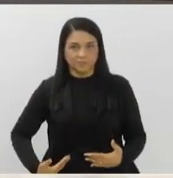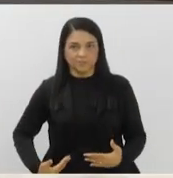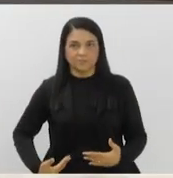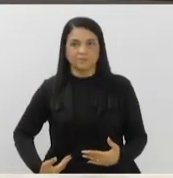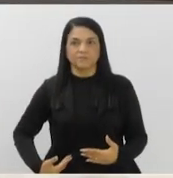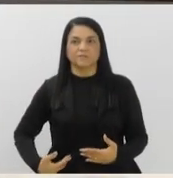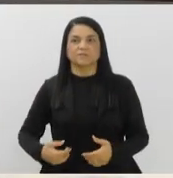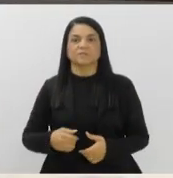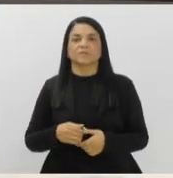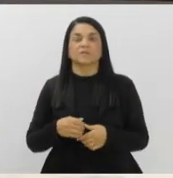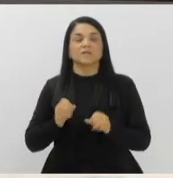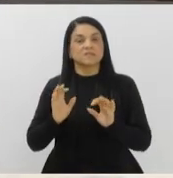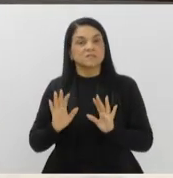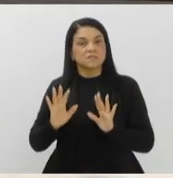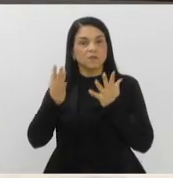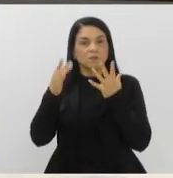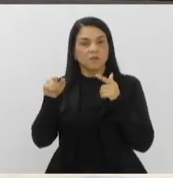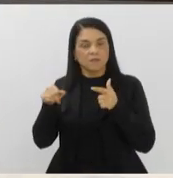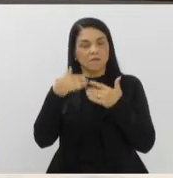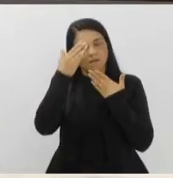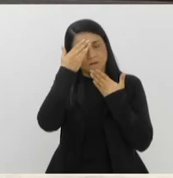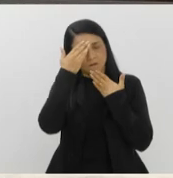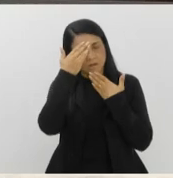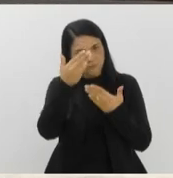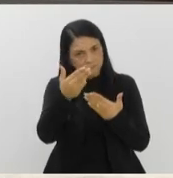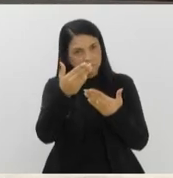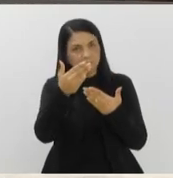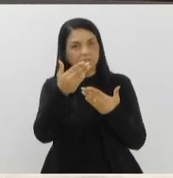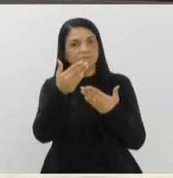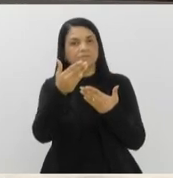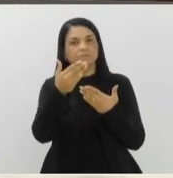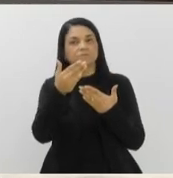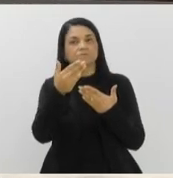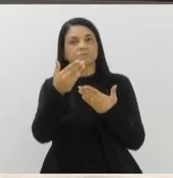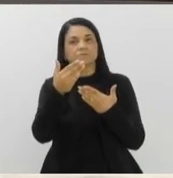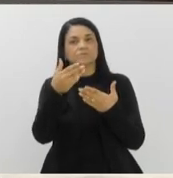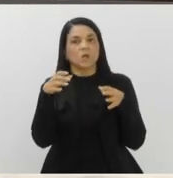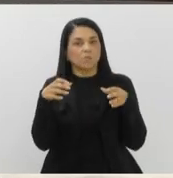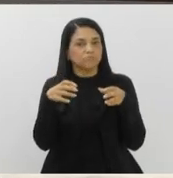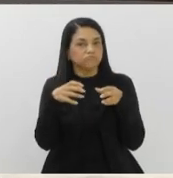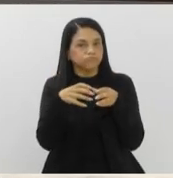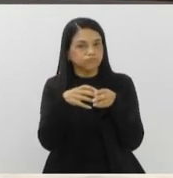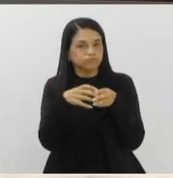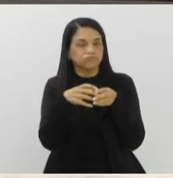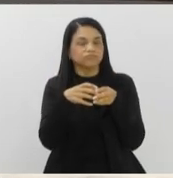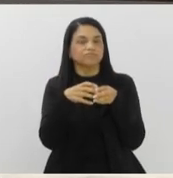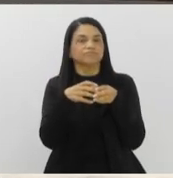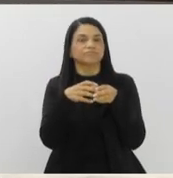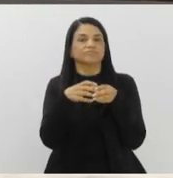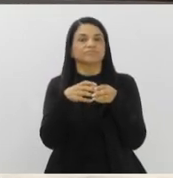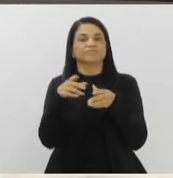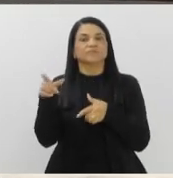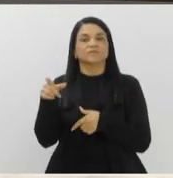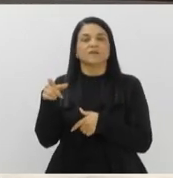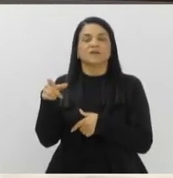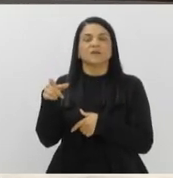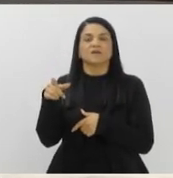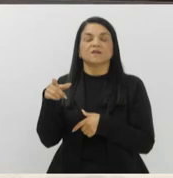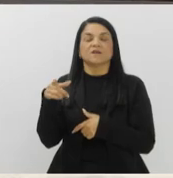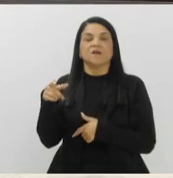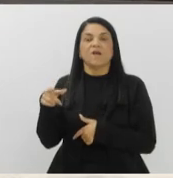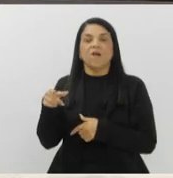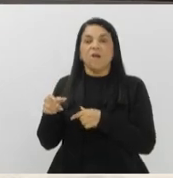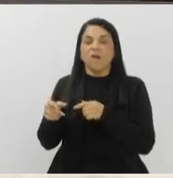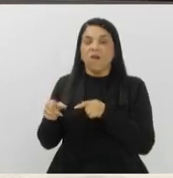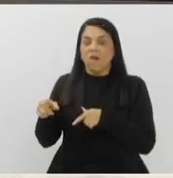E saudar e agradecer também pela construção coletiva do deputado Flávio Serafini. Saudar todas